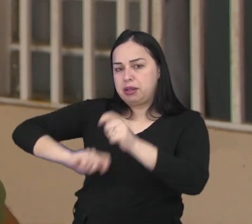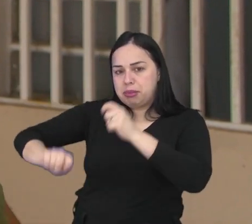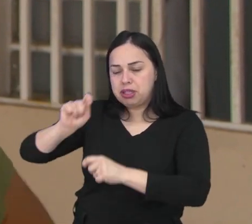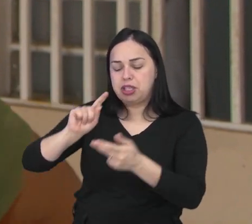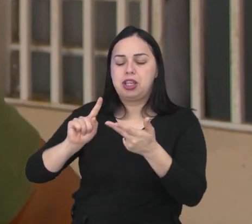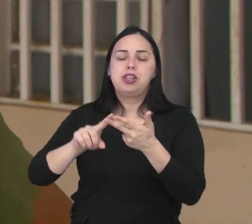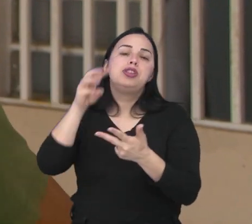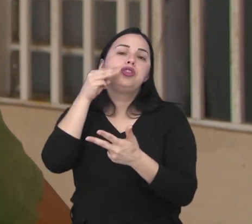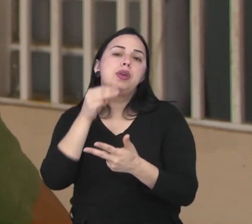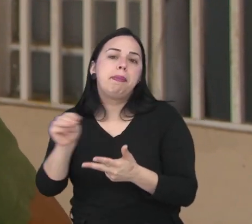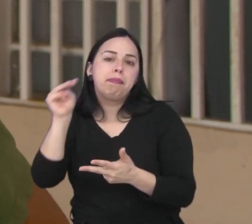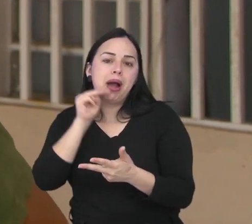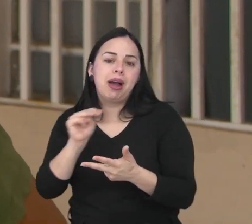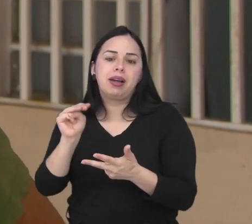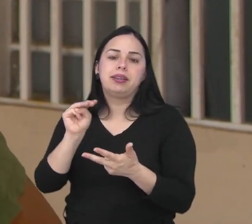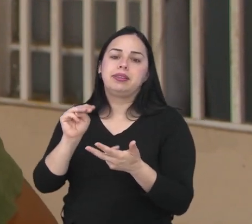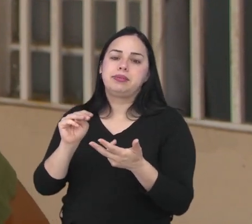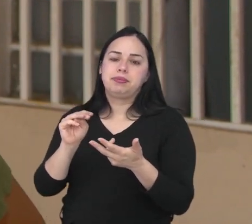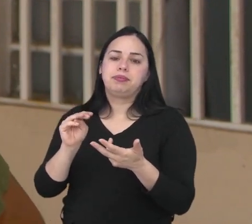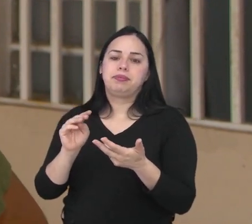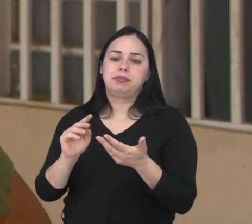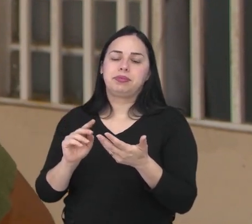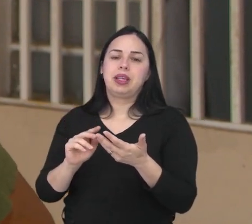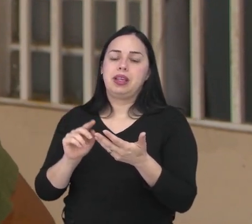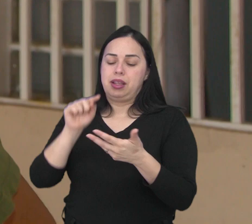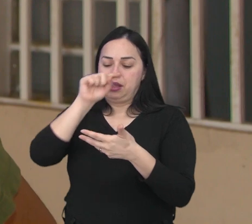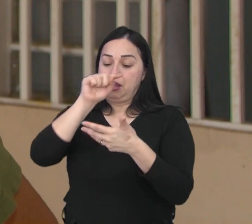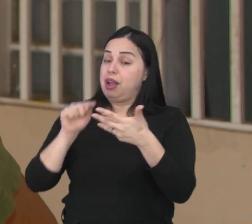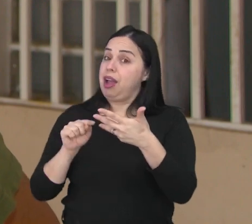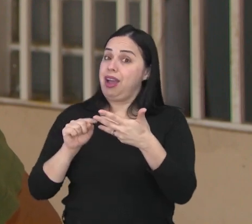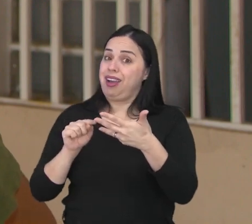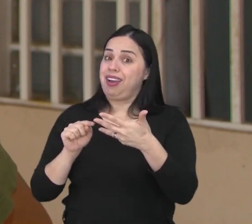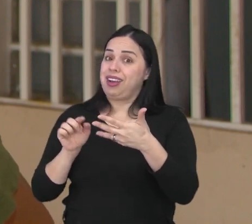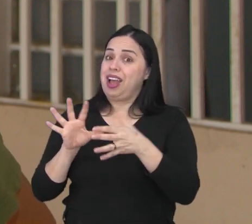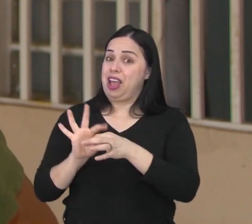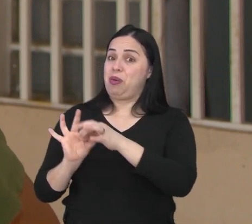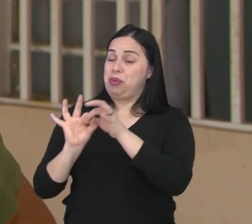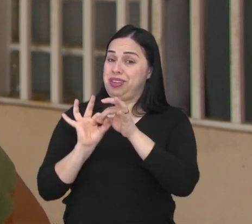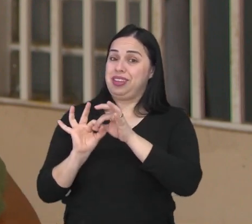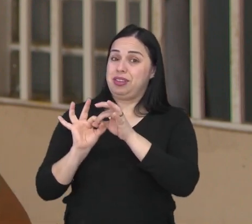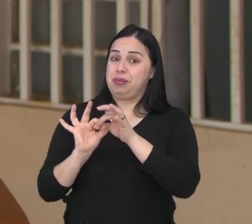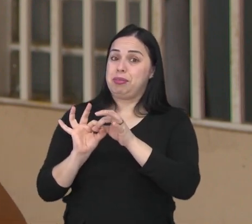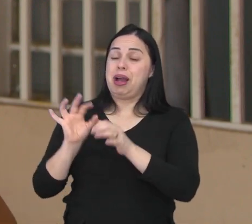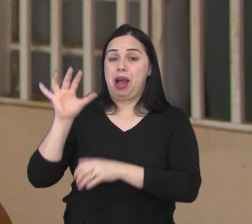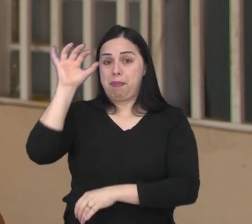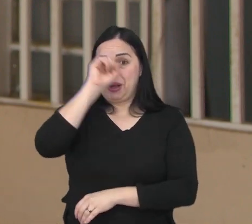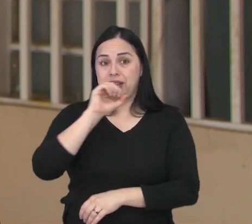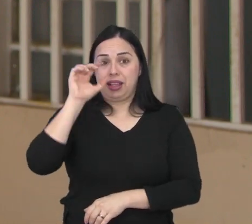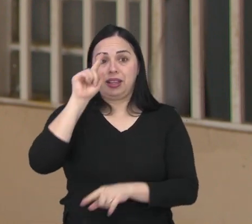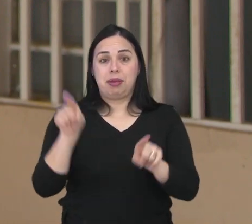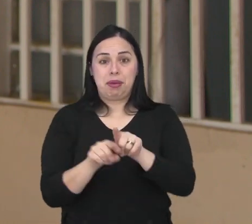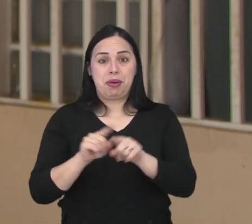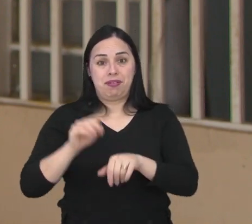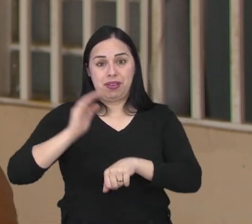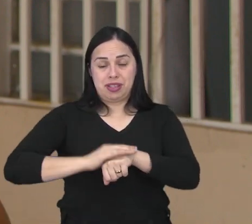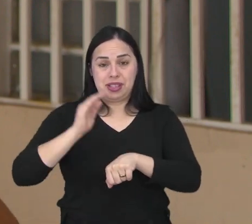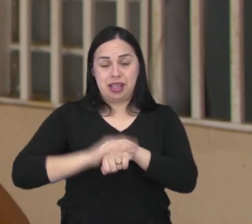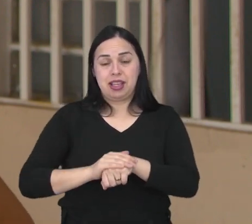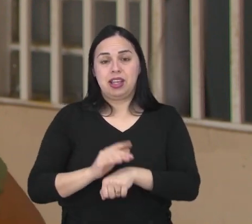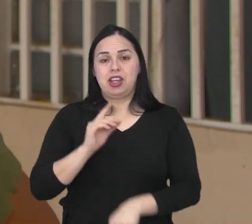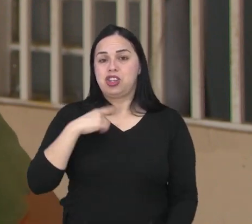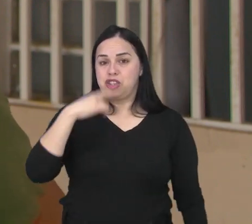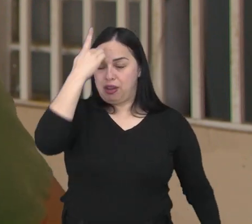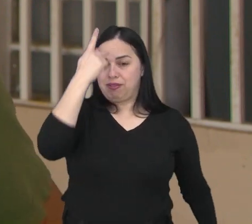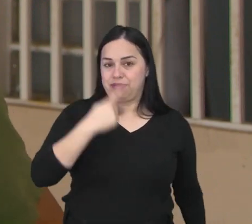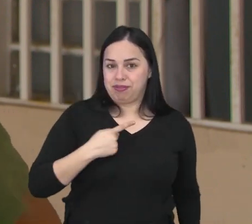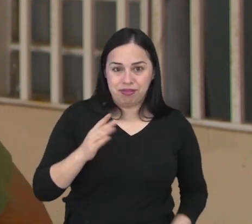de administração, né, de marketing. Há um conjunto todo para se aprender e para